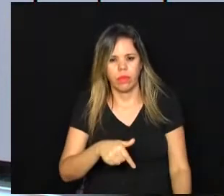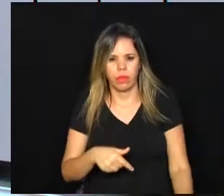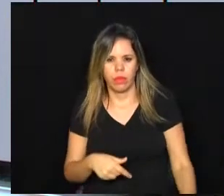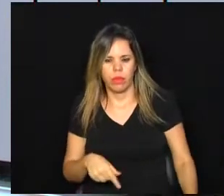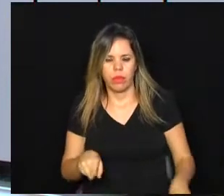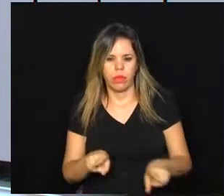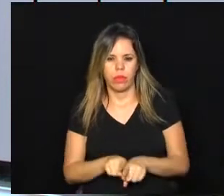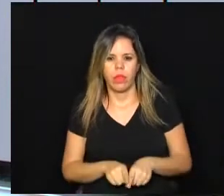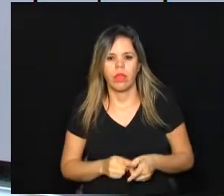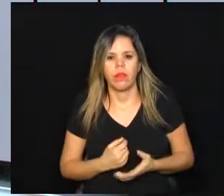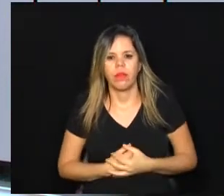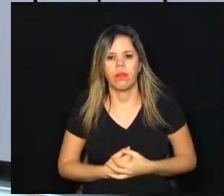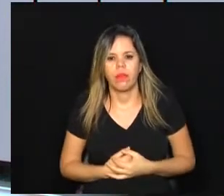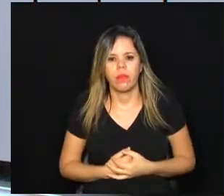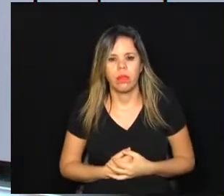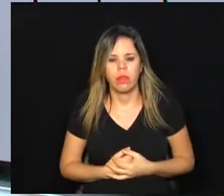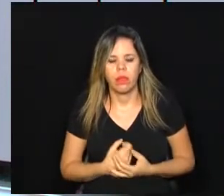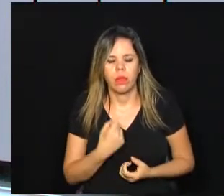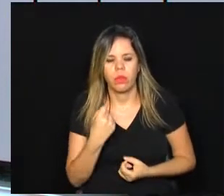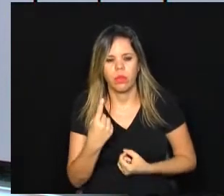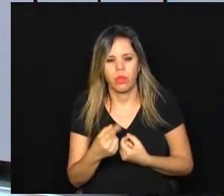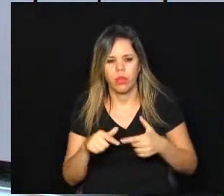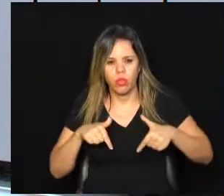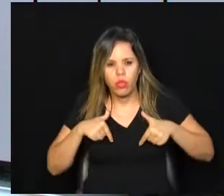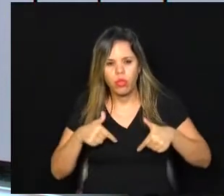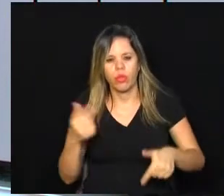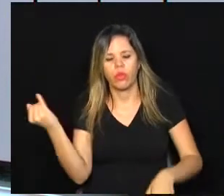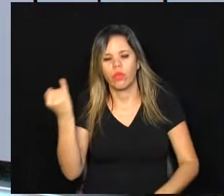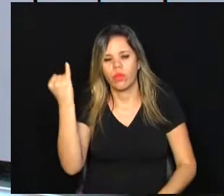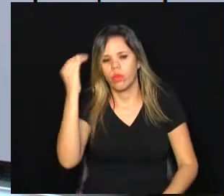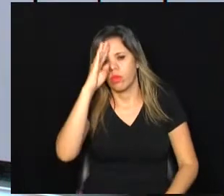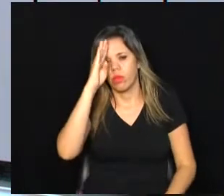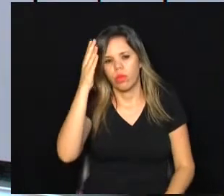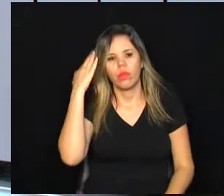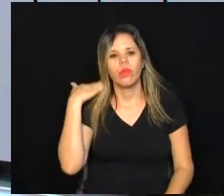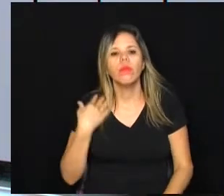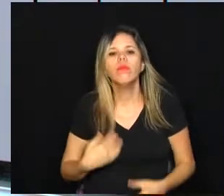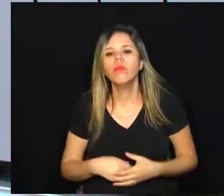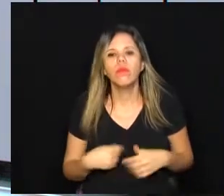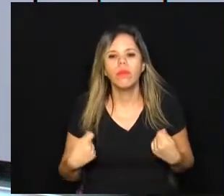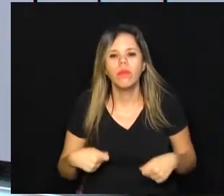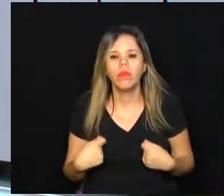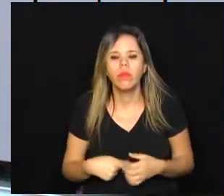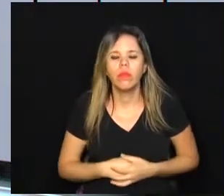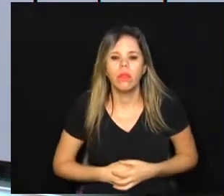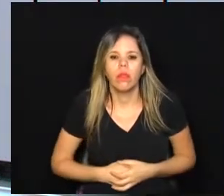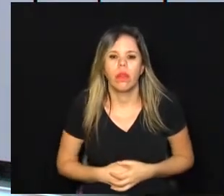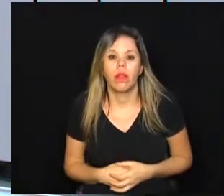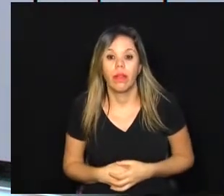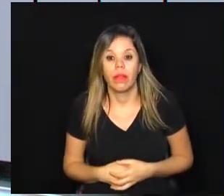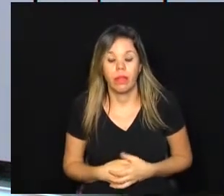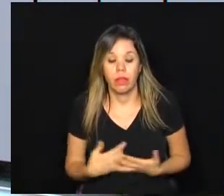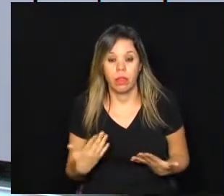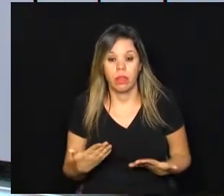também uma das ações importantes e necessárias, né? Agora, a gente sempre, quando fala disso,